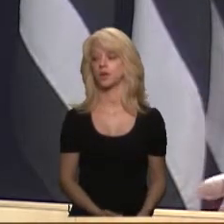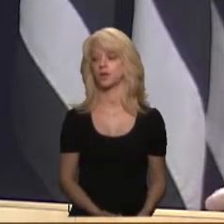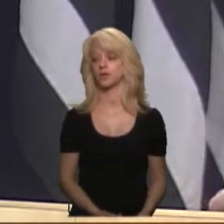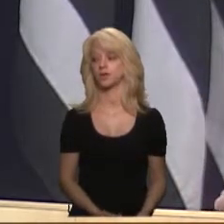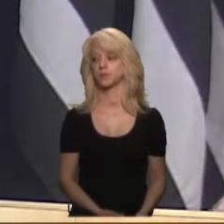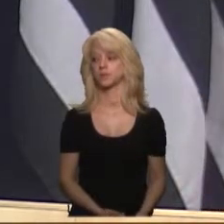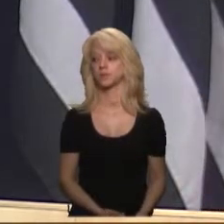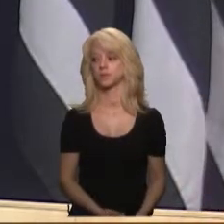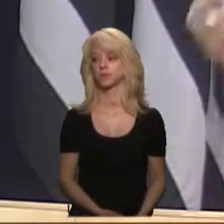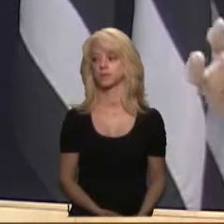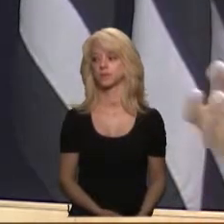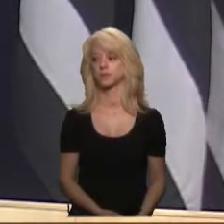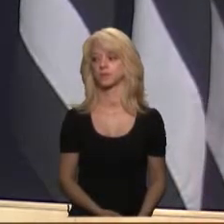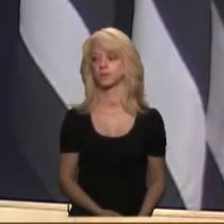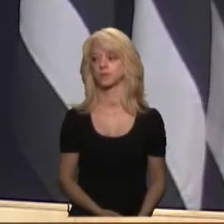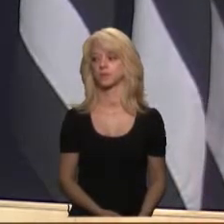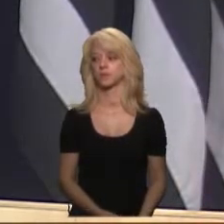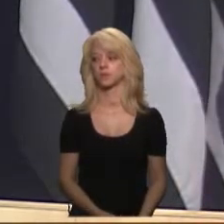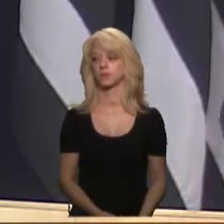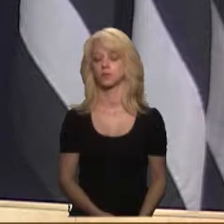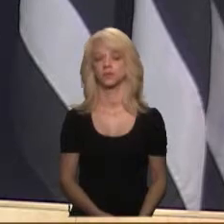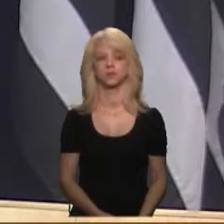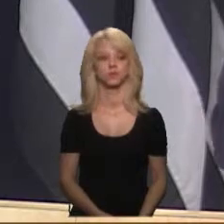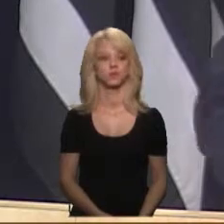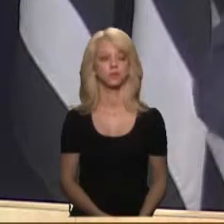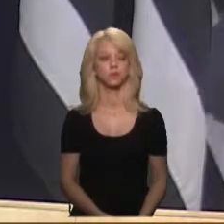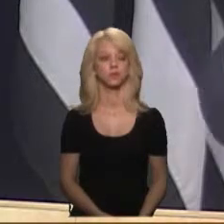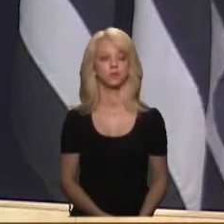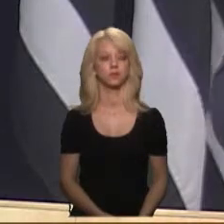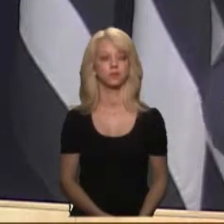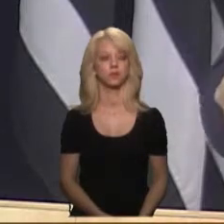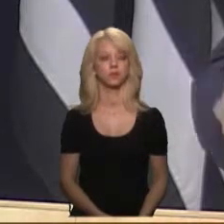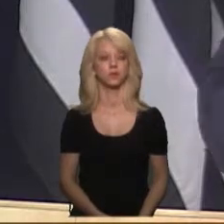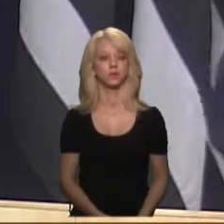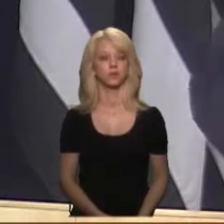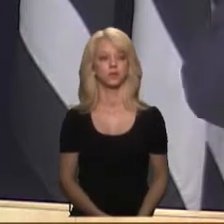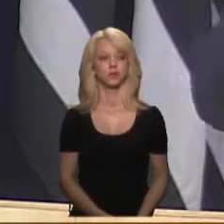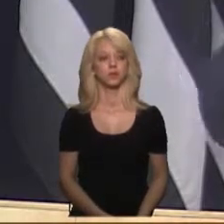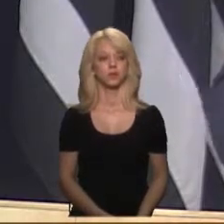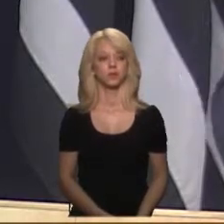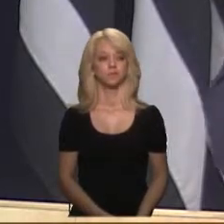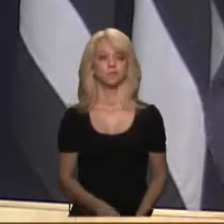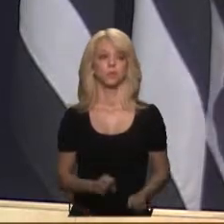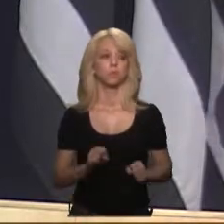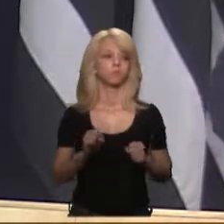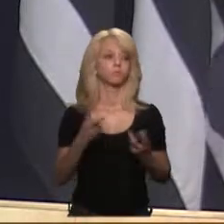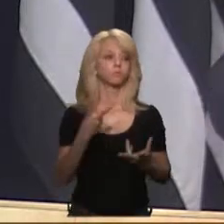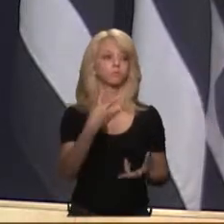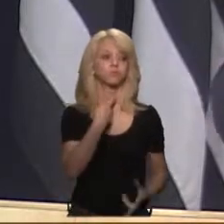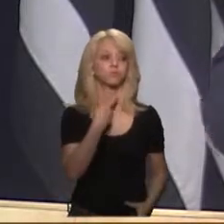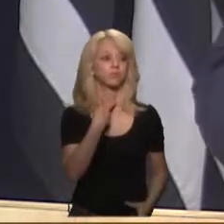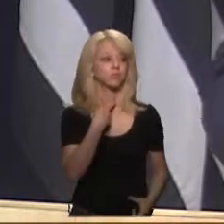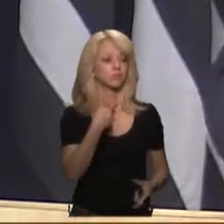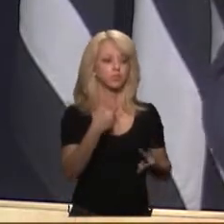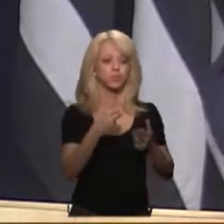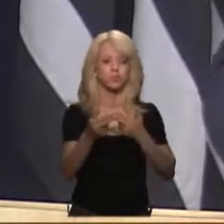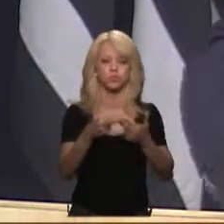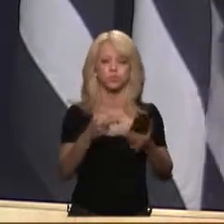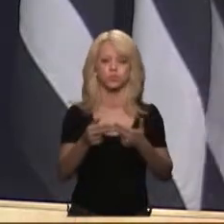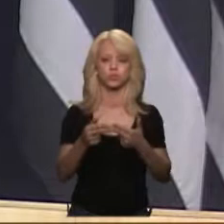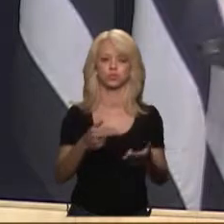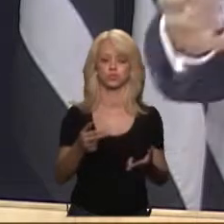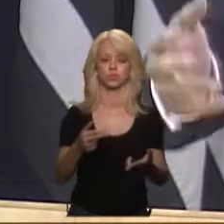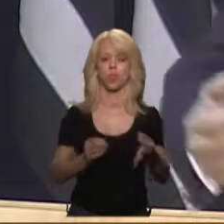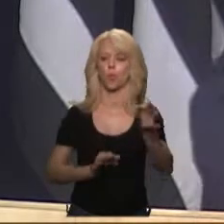servidores, e passar a discutir outro projeto que nós não preparamos, não discutimos, e isso torna